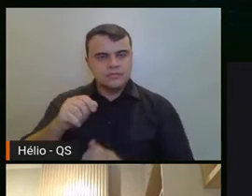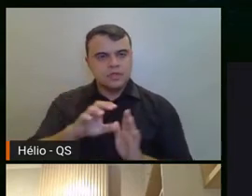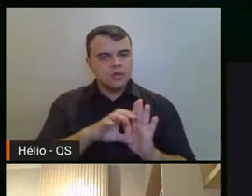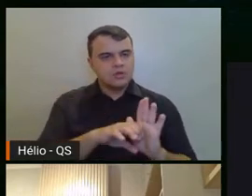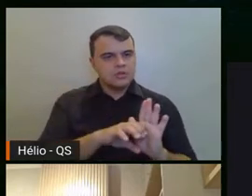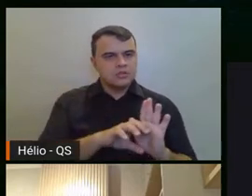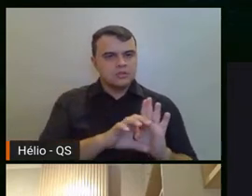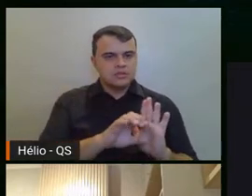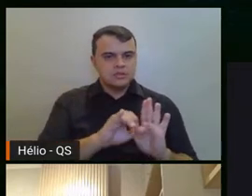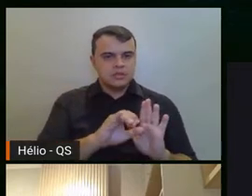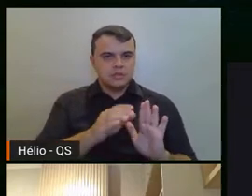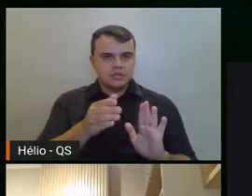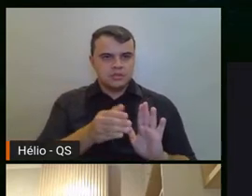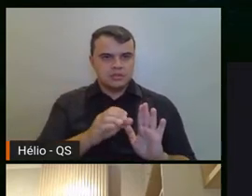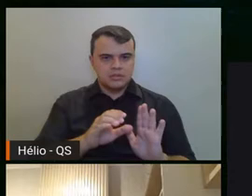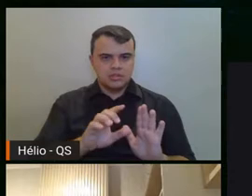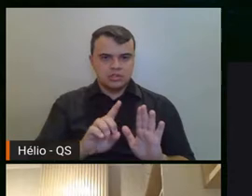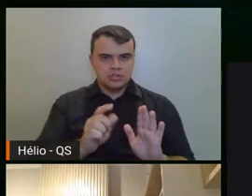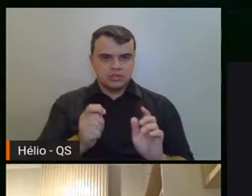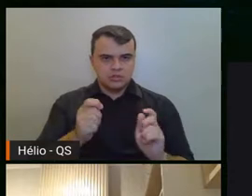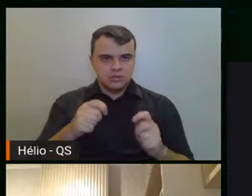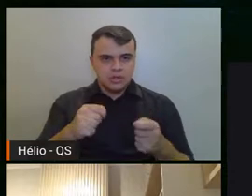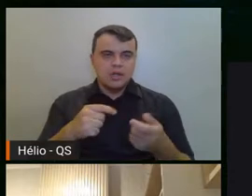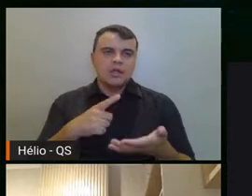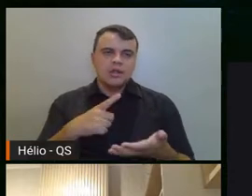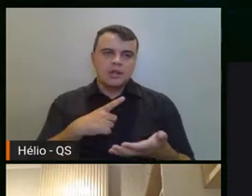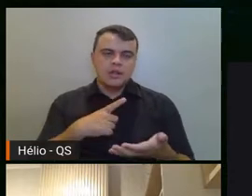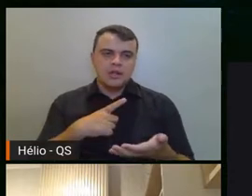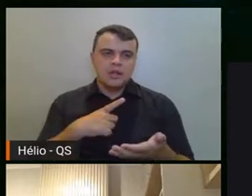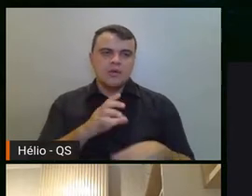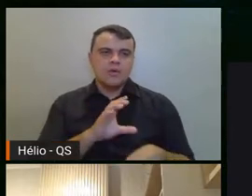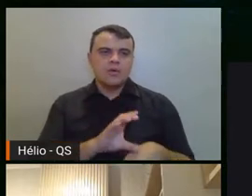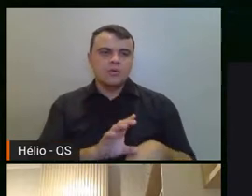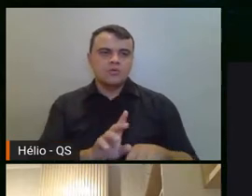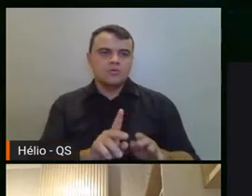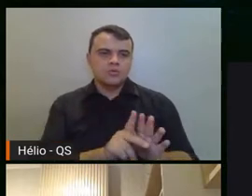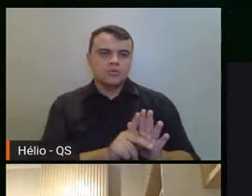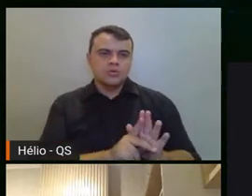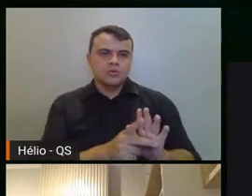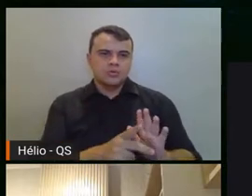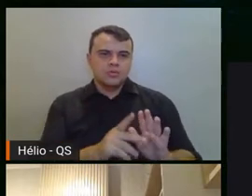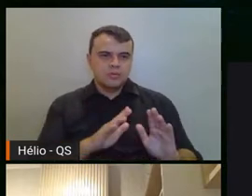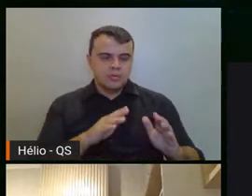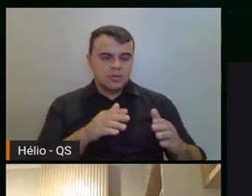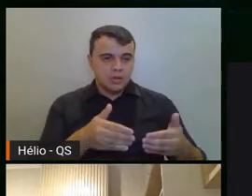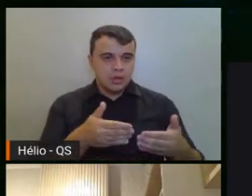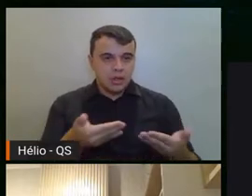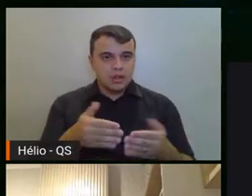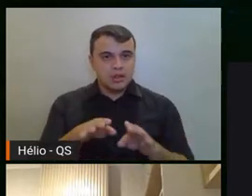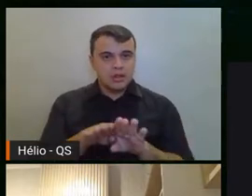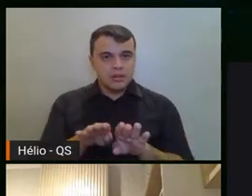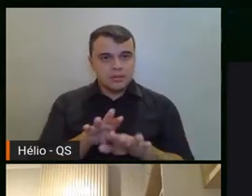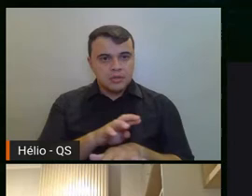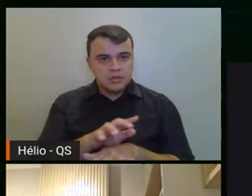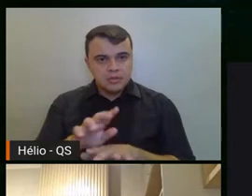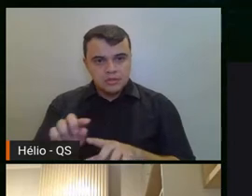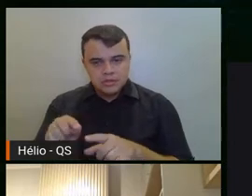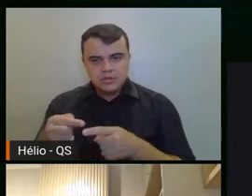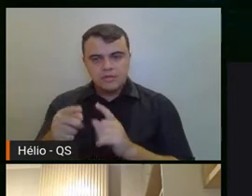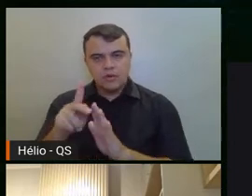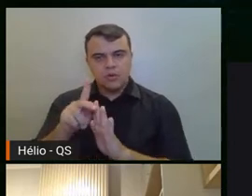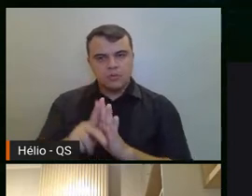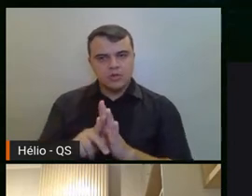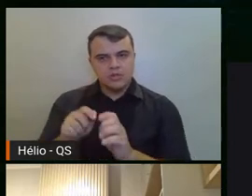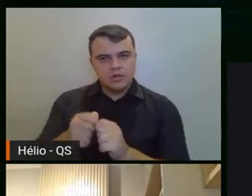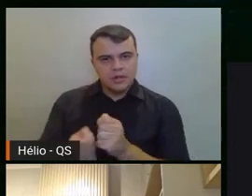csd né com o clube né que tem um curso específico para isso né inclusive além de um desafio de projeto para